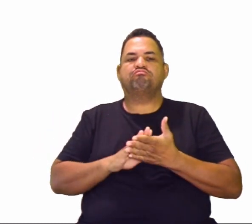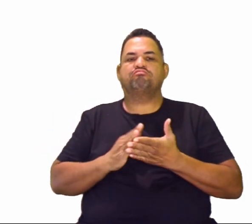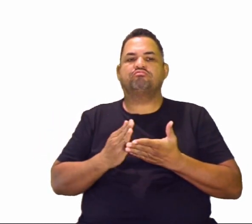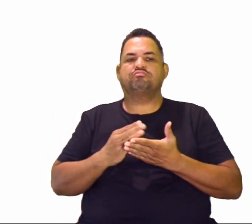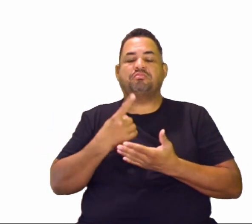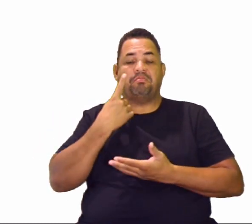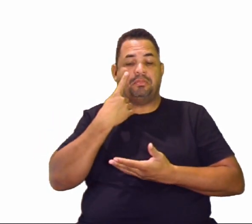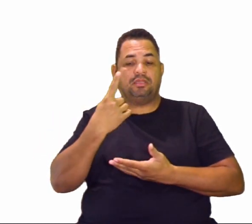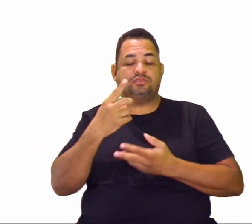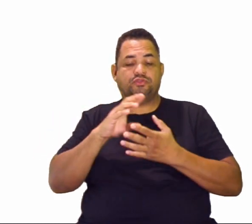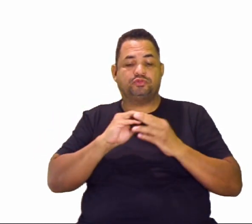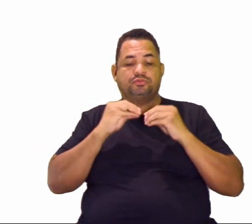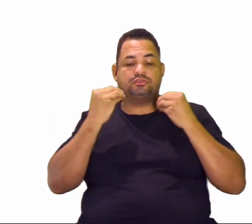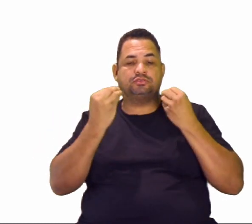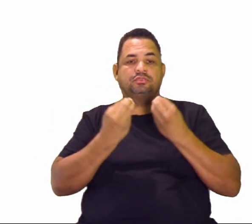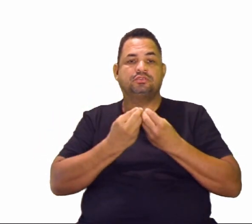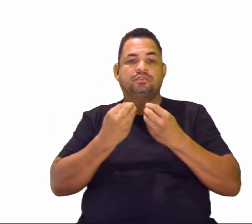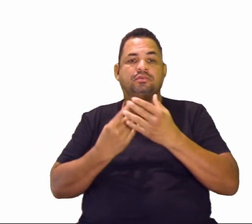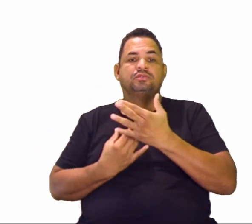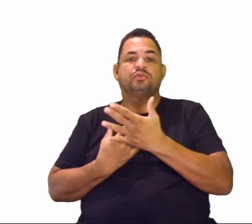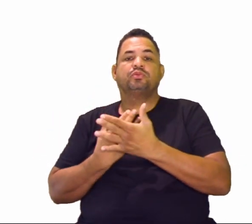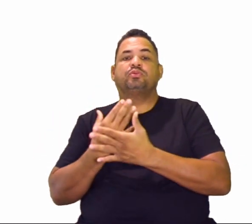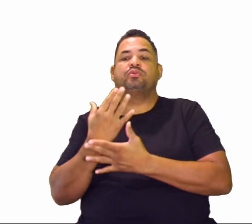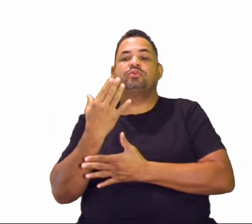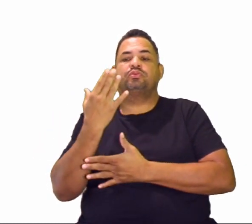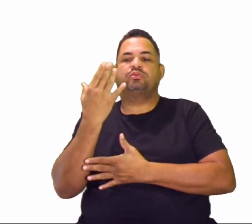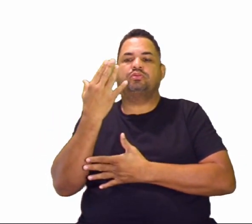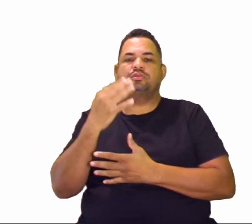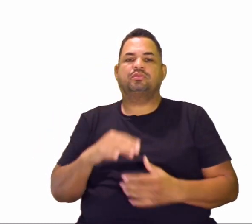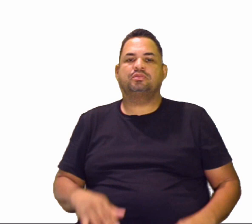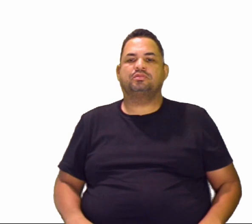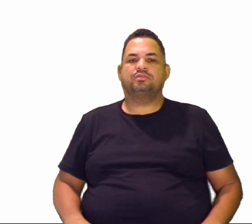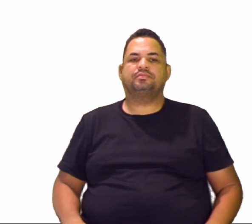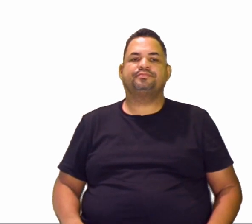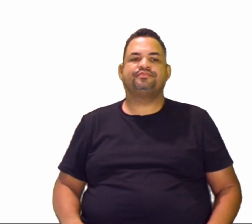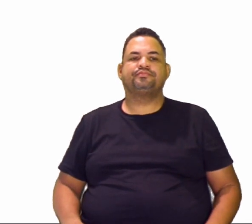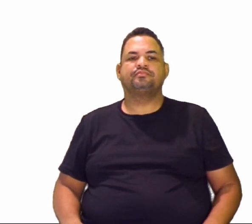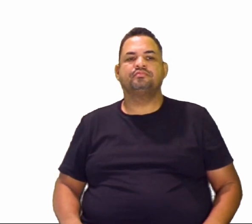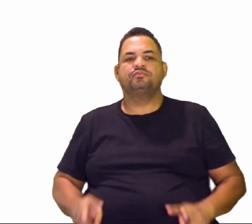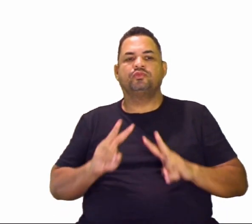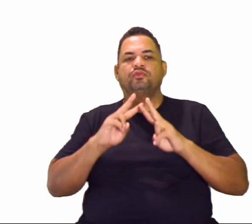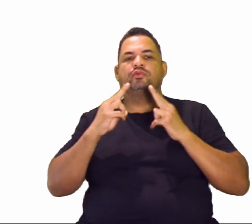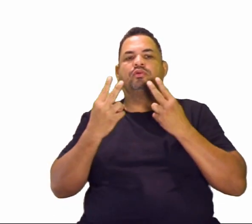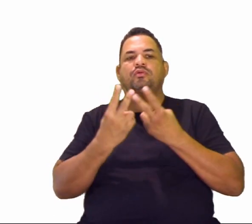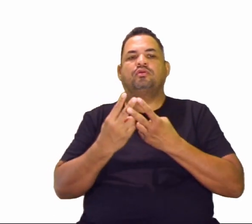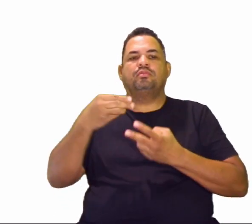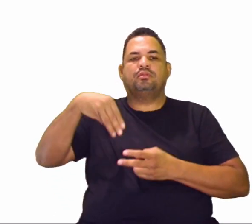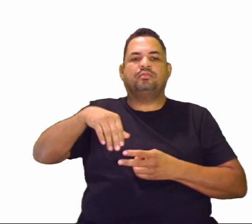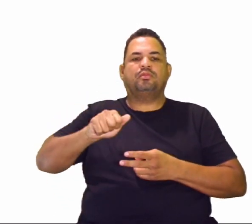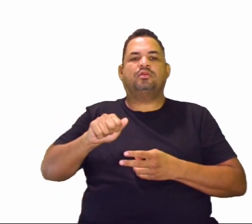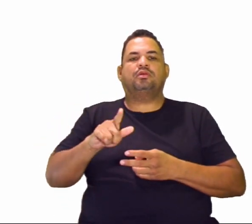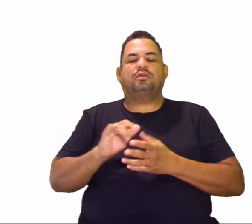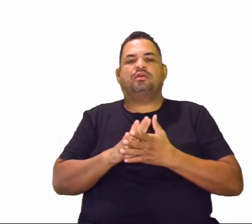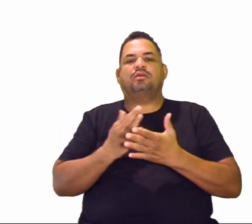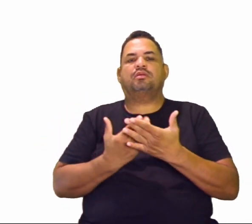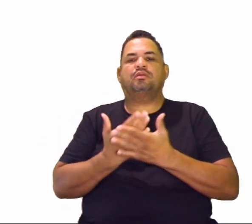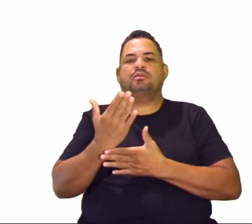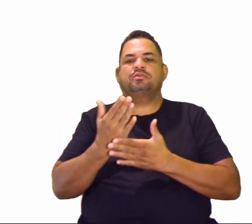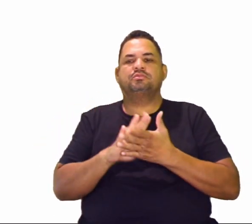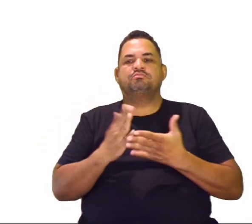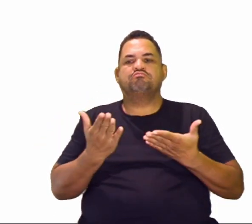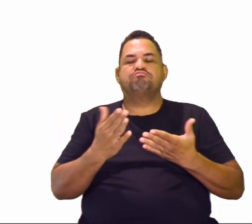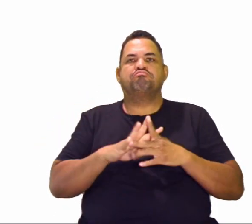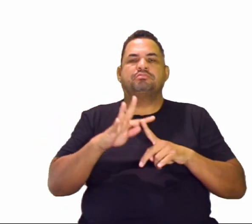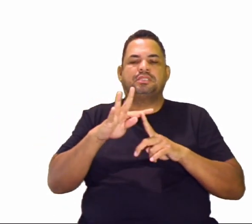fase gasosa, tá certo? Então, o volume molar de um gás em